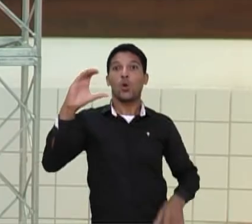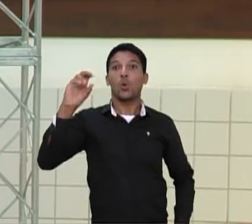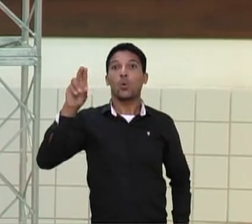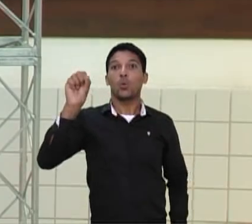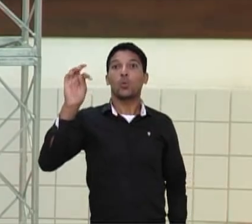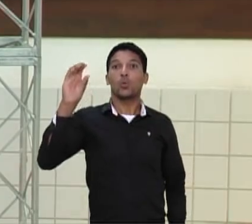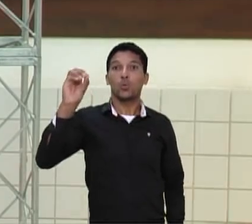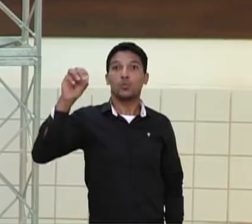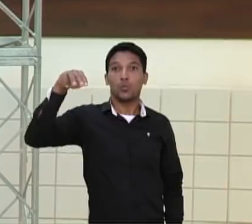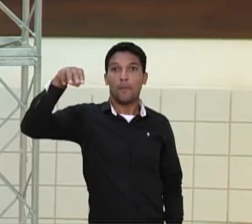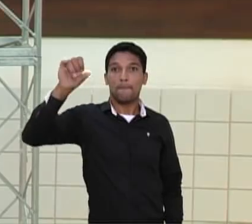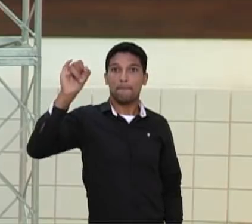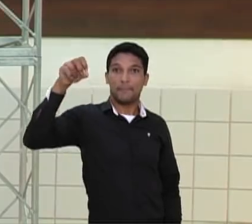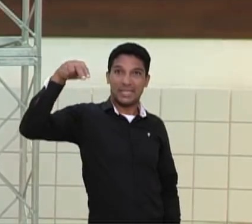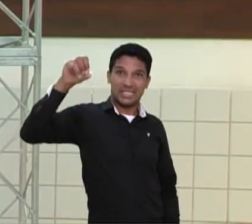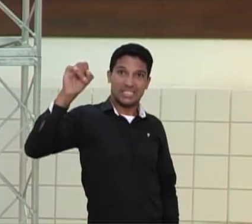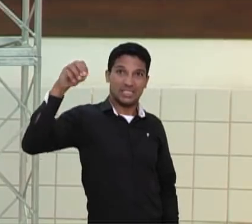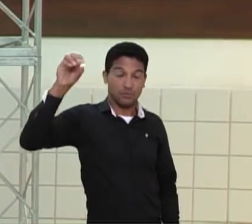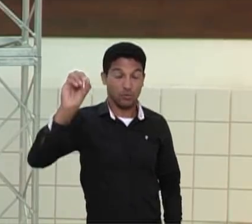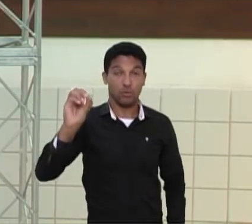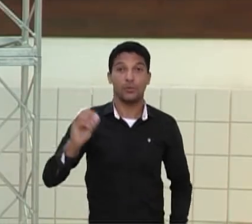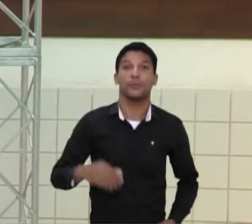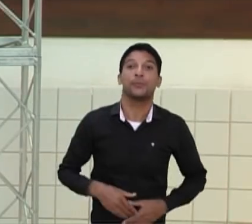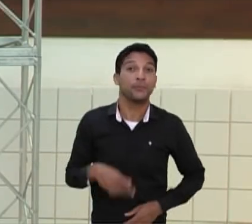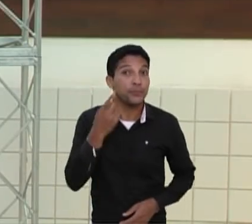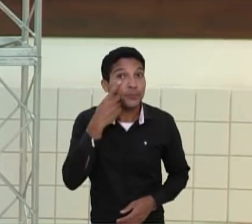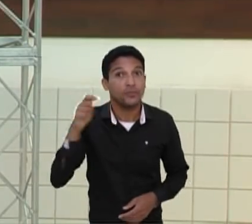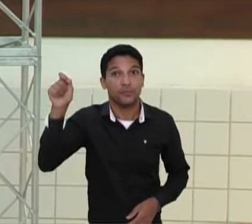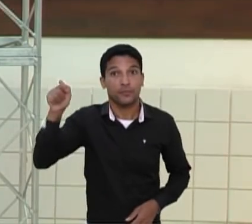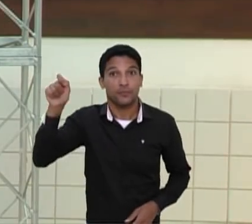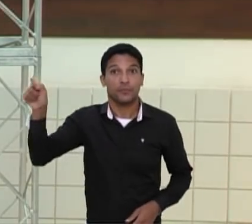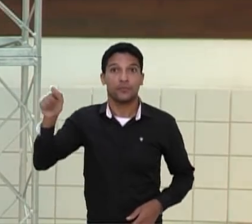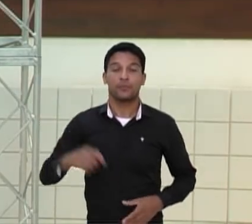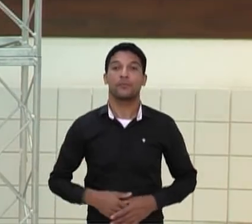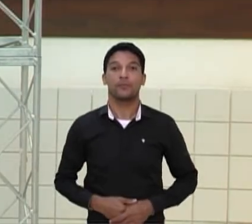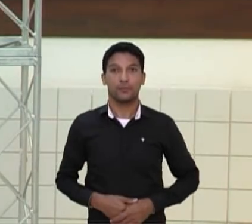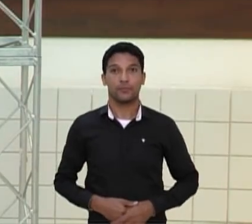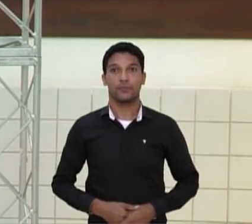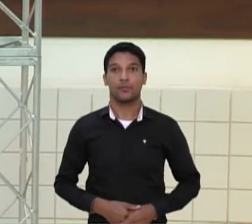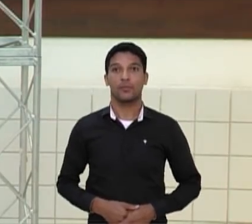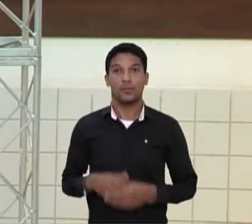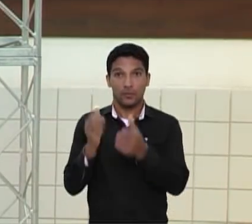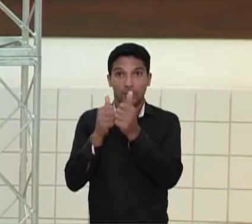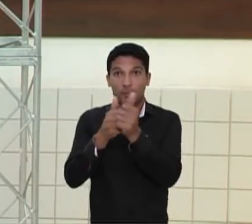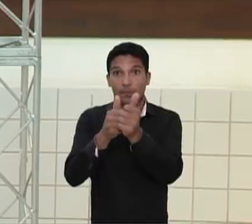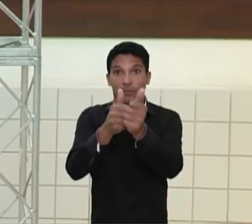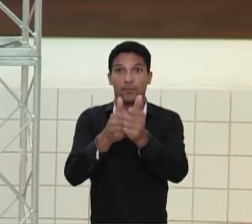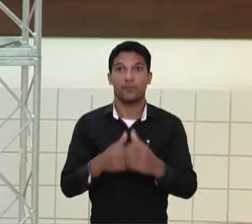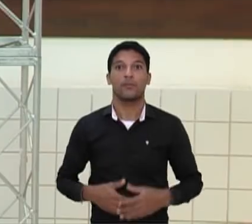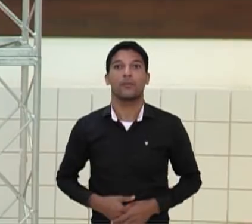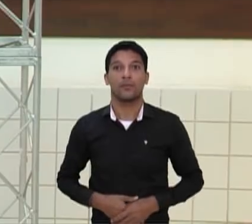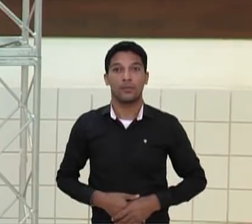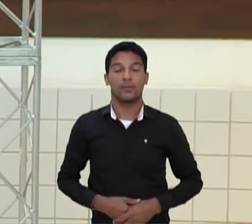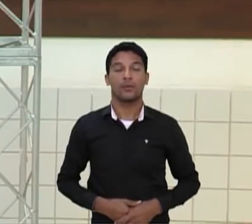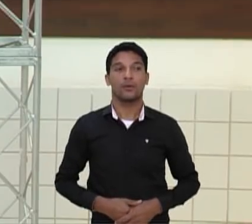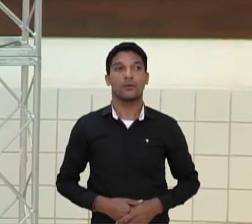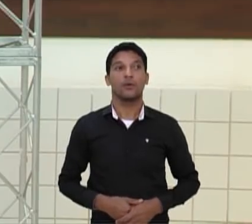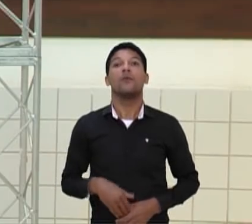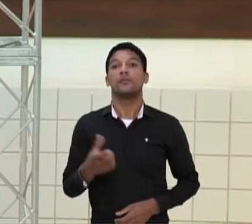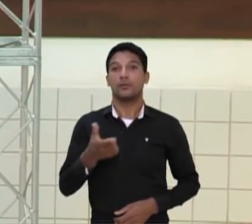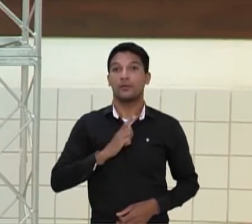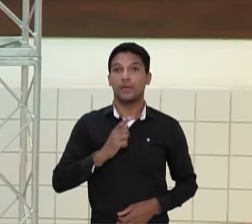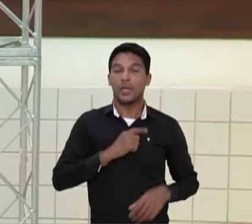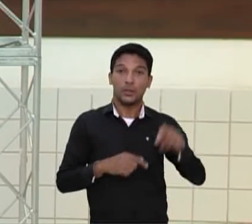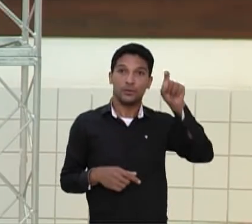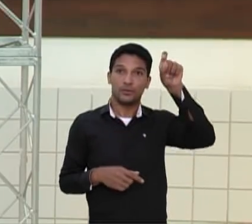acompanha no quadro aqui na resolução do item a e eu tenho lá é o meu x do